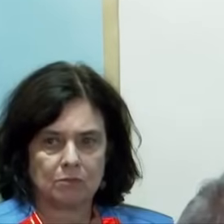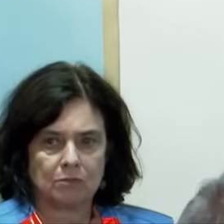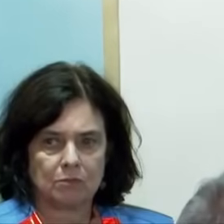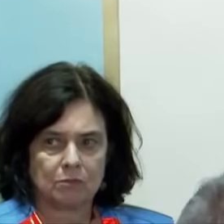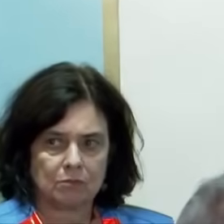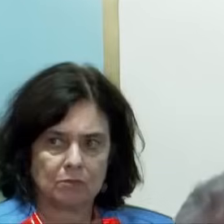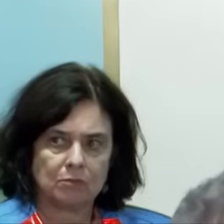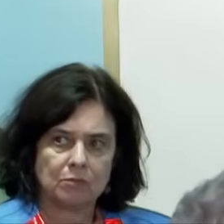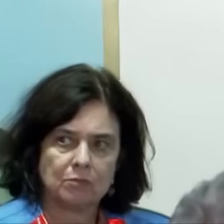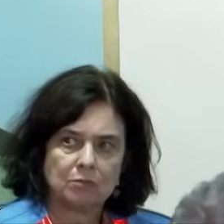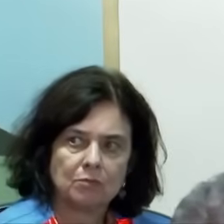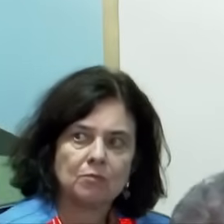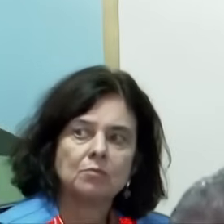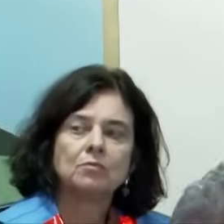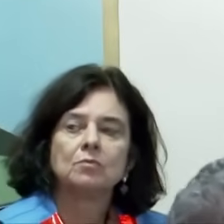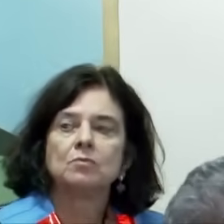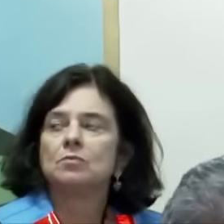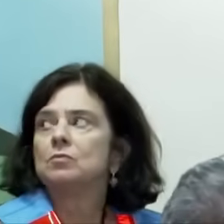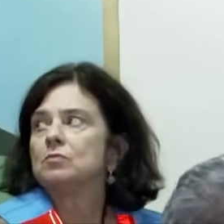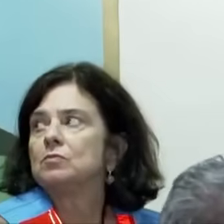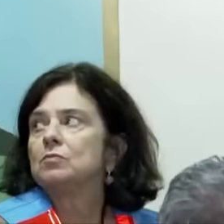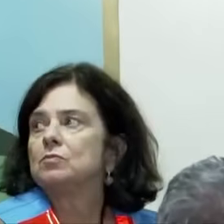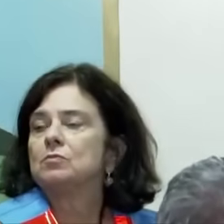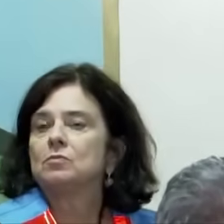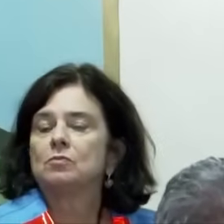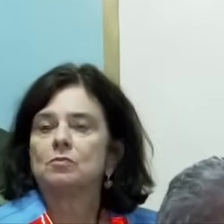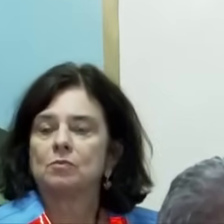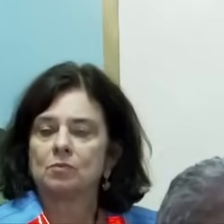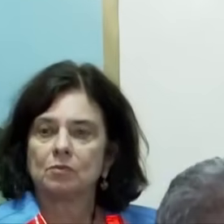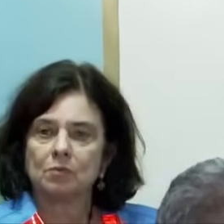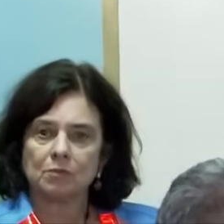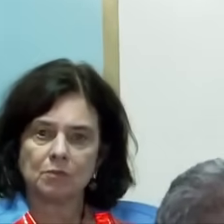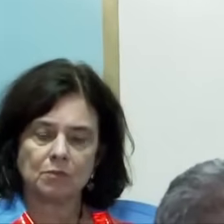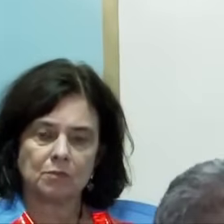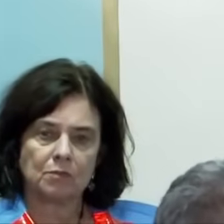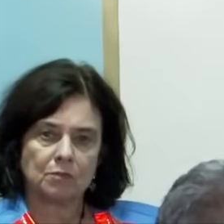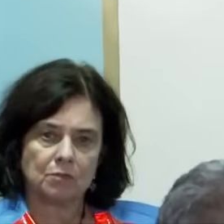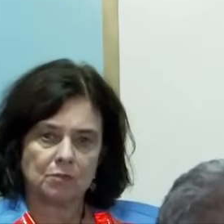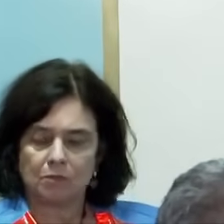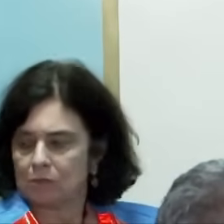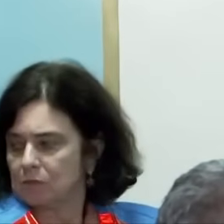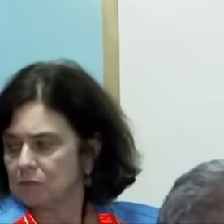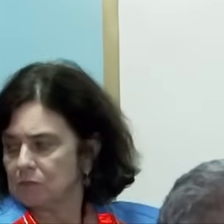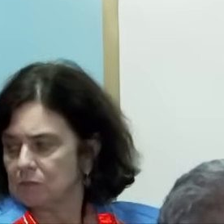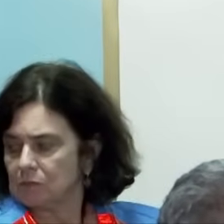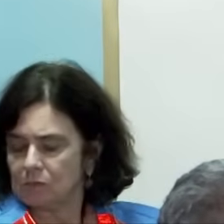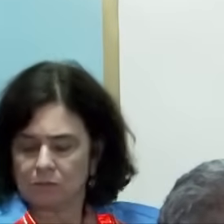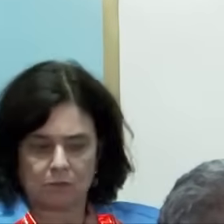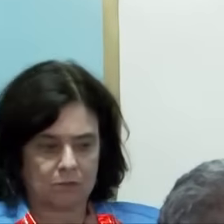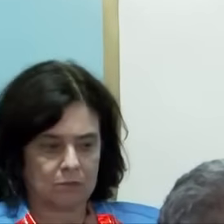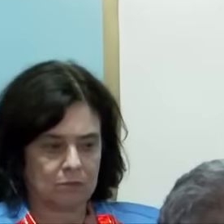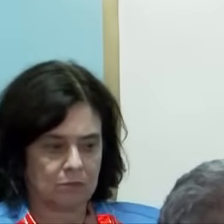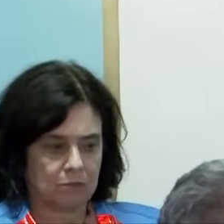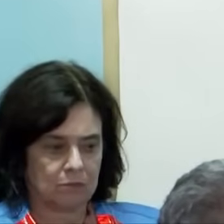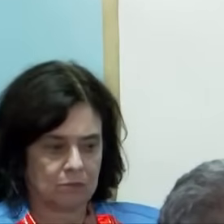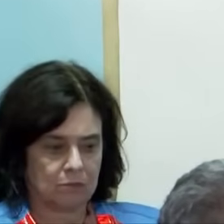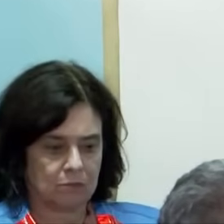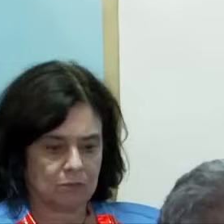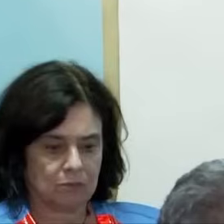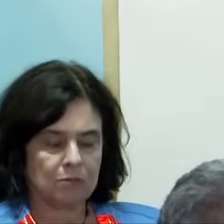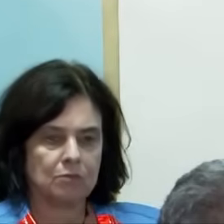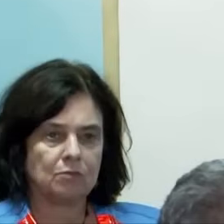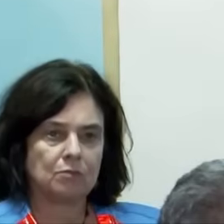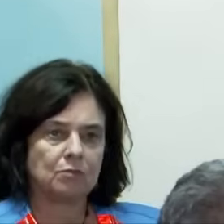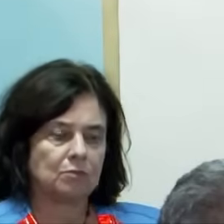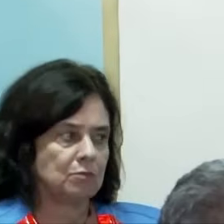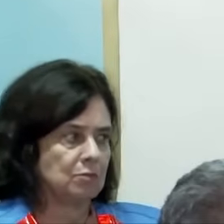ou por via terrestre, fazer chegar alimentação àqueles que estão mais necessitados. Ontem, por exemplo,